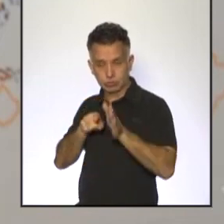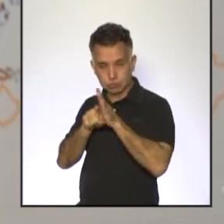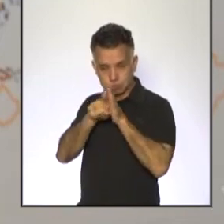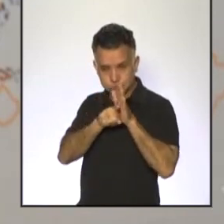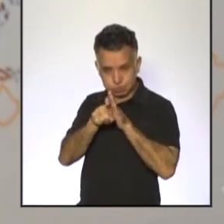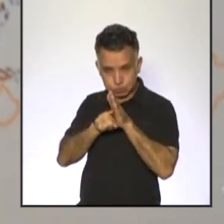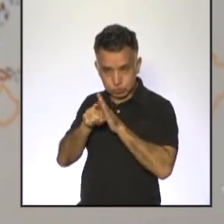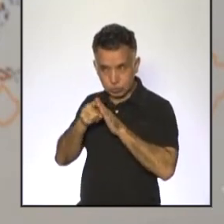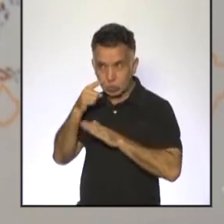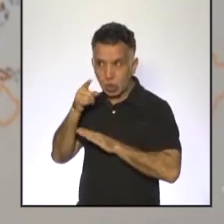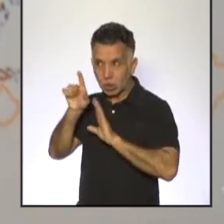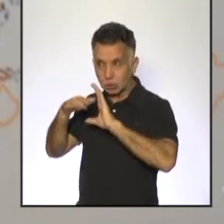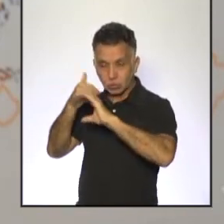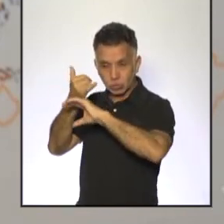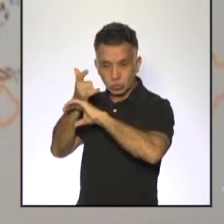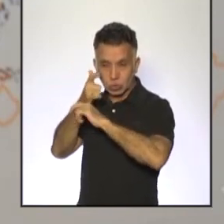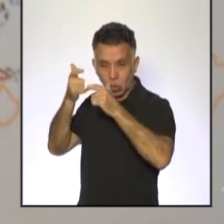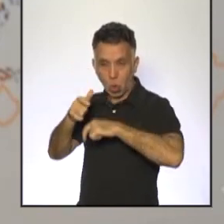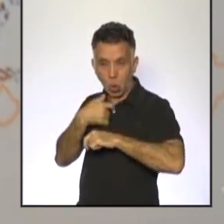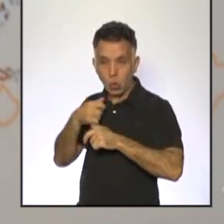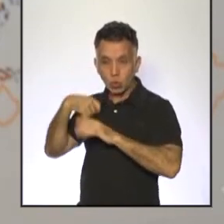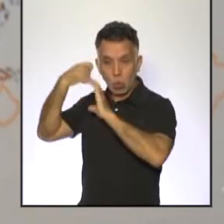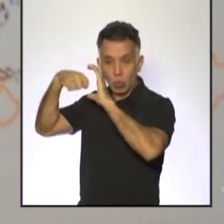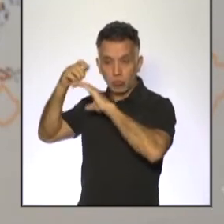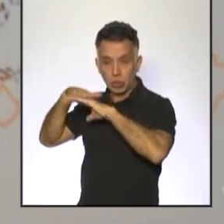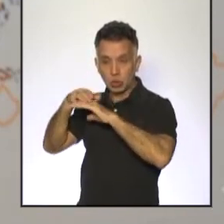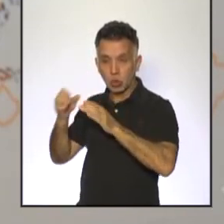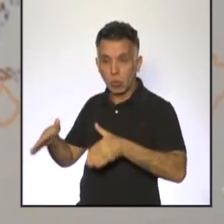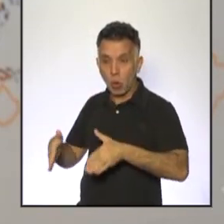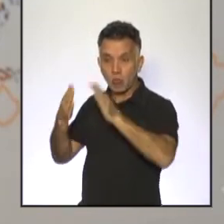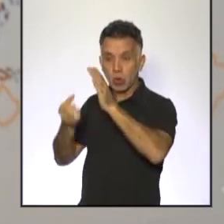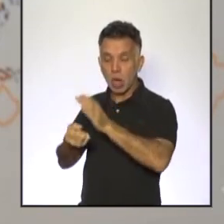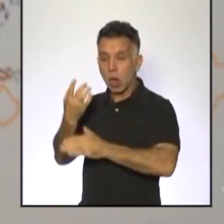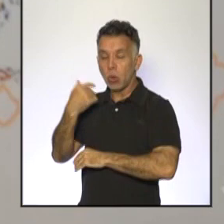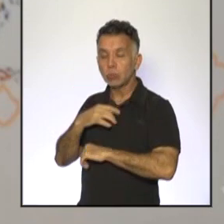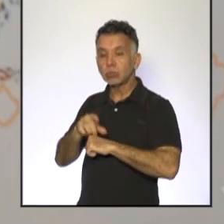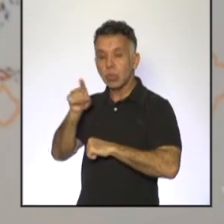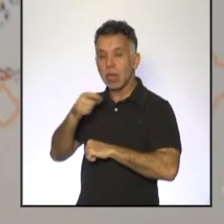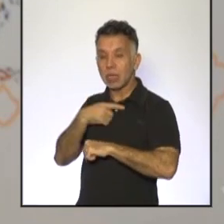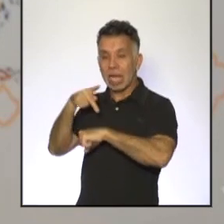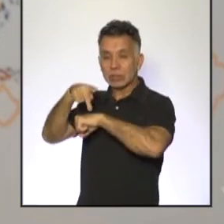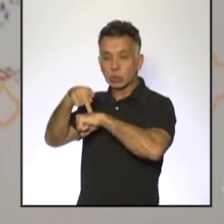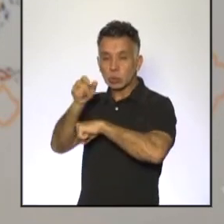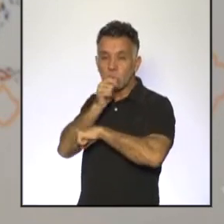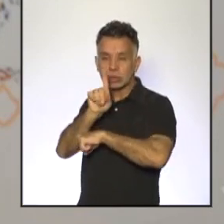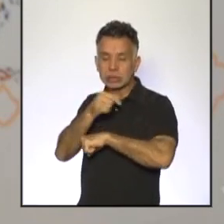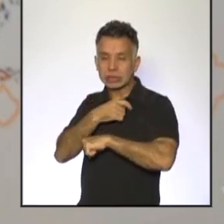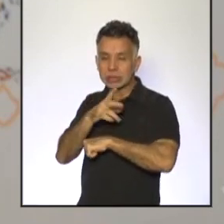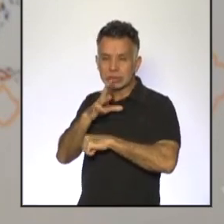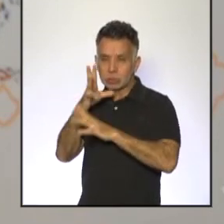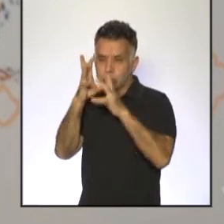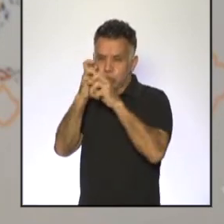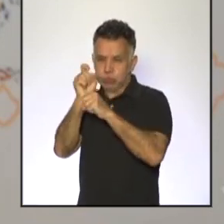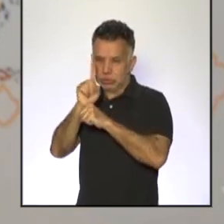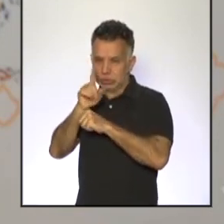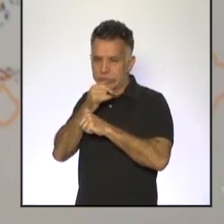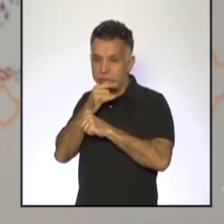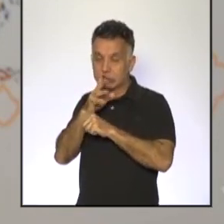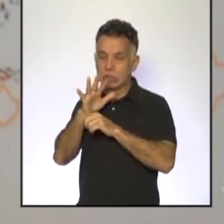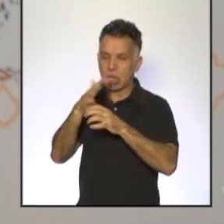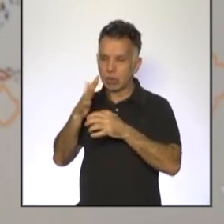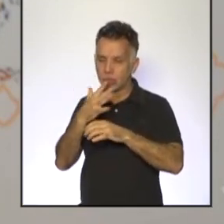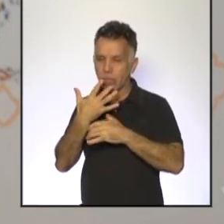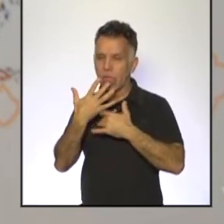lá no canal Terra Negra o vídeo sobre o vulcão Lasca, as rochas não são tão escuras quanto o basalto